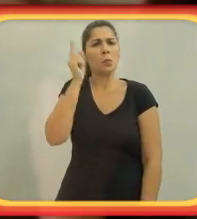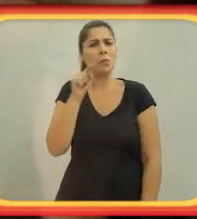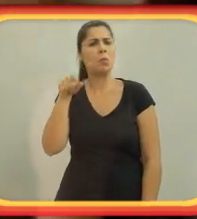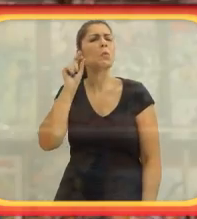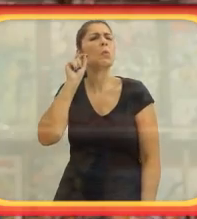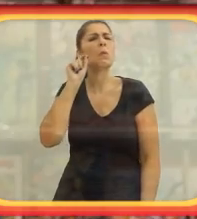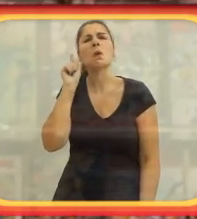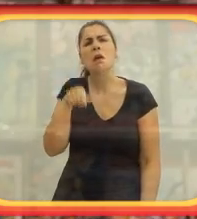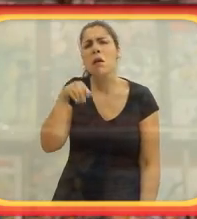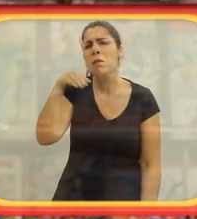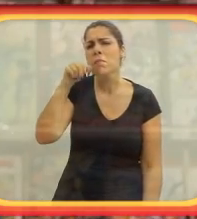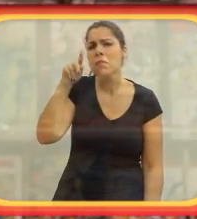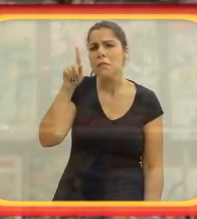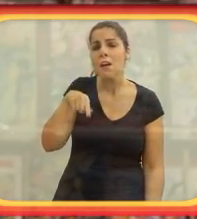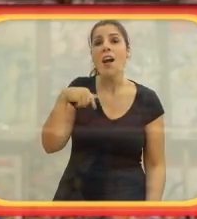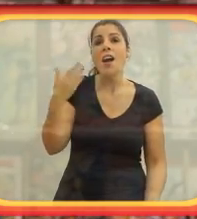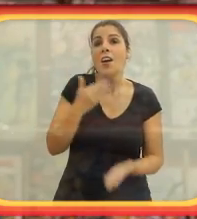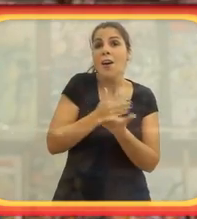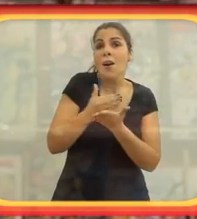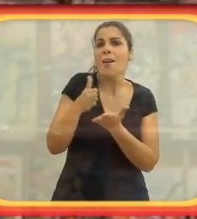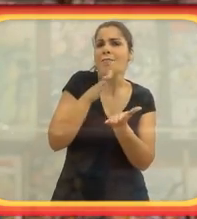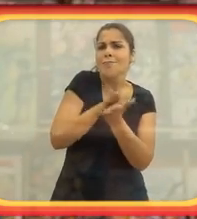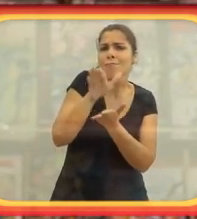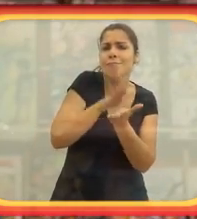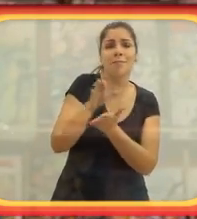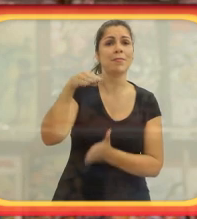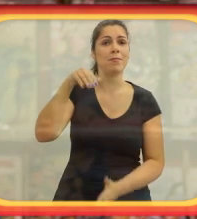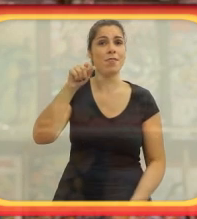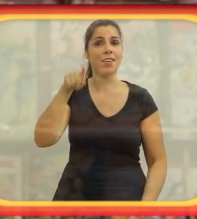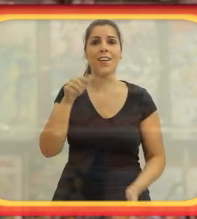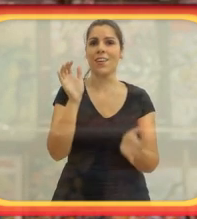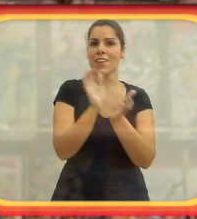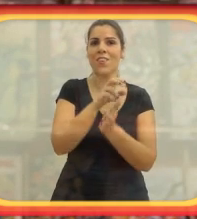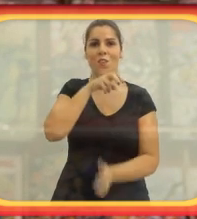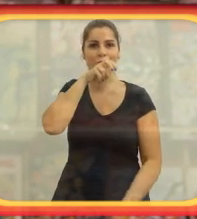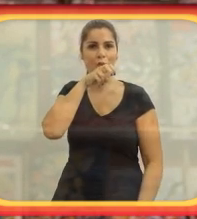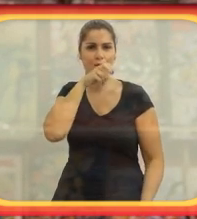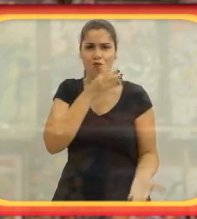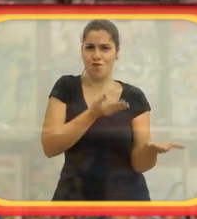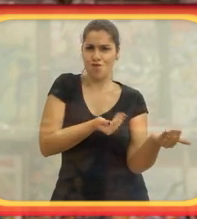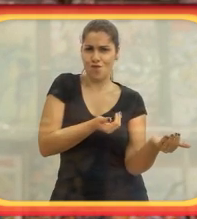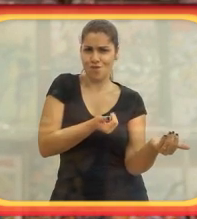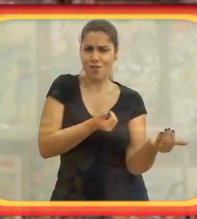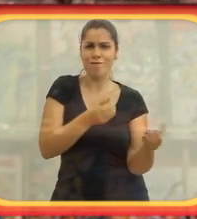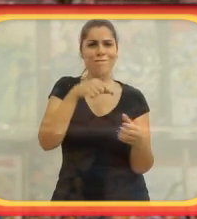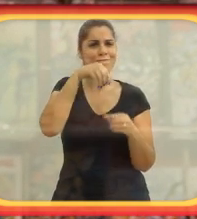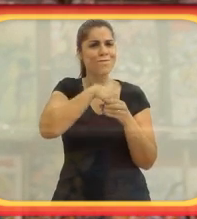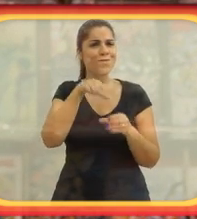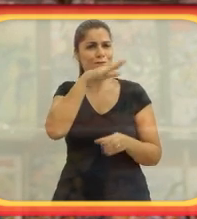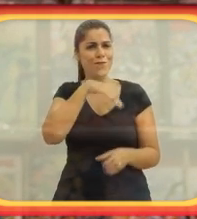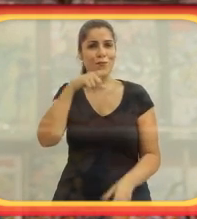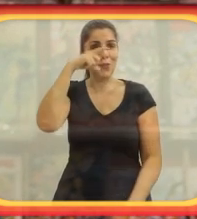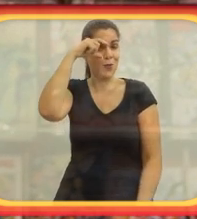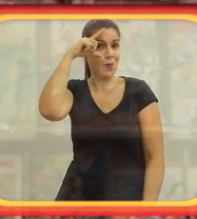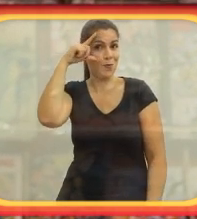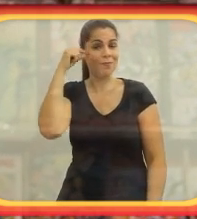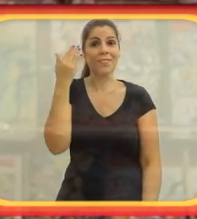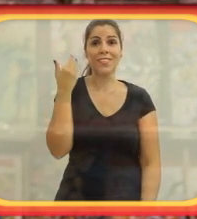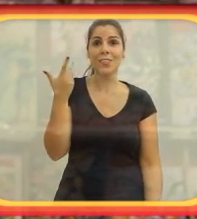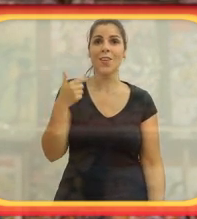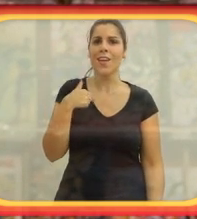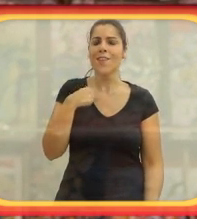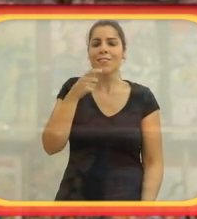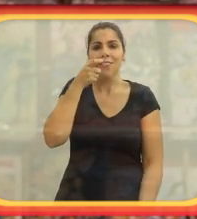dia. Bom, há muito tempo que eu não sabia o que é mangá.